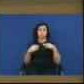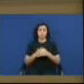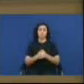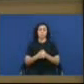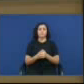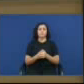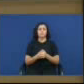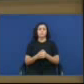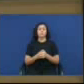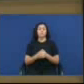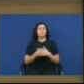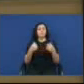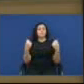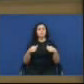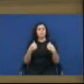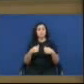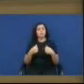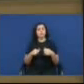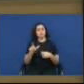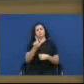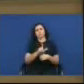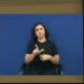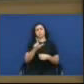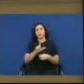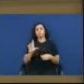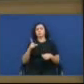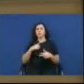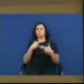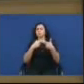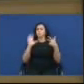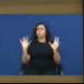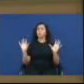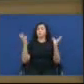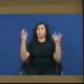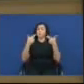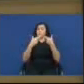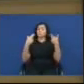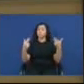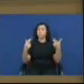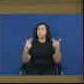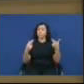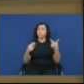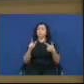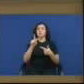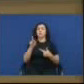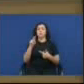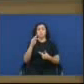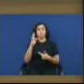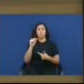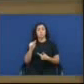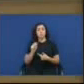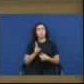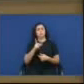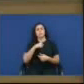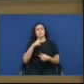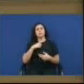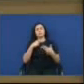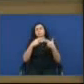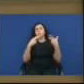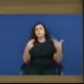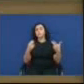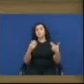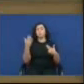precisa realmente, como Vossa Excelência falou, as atividades estarem acontecendo, para a Gruta ficar sempre com atividades